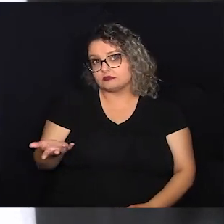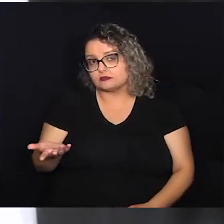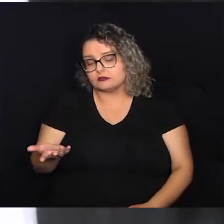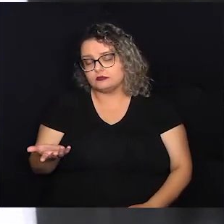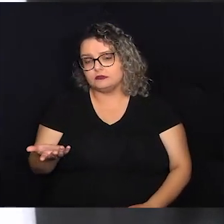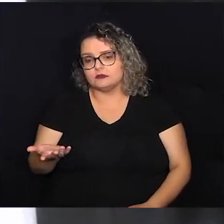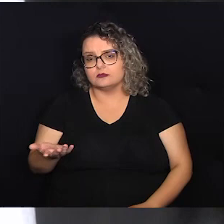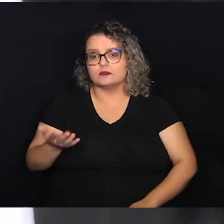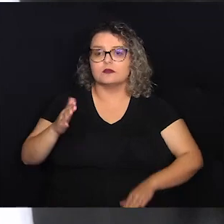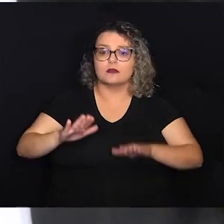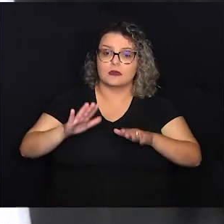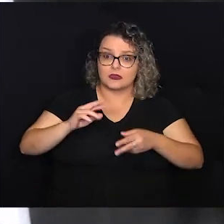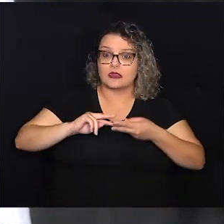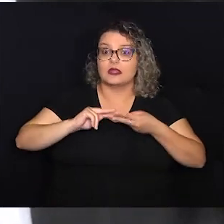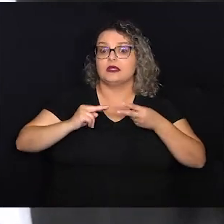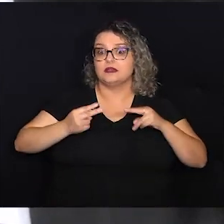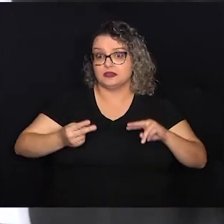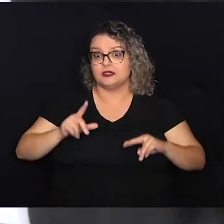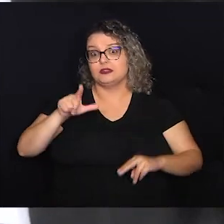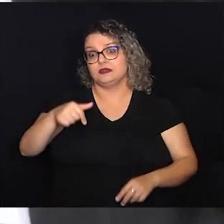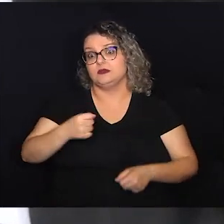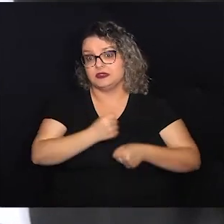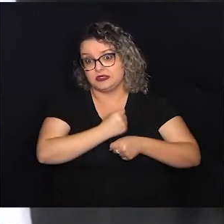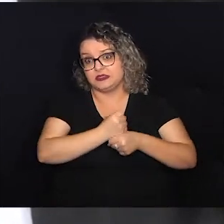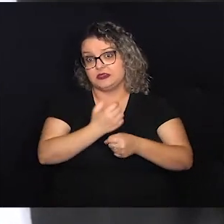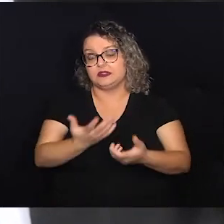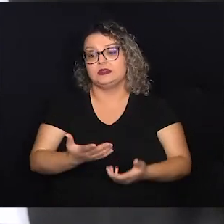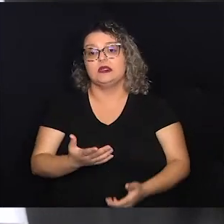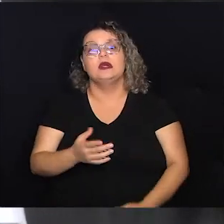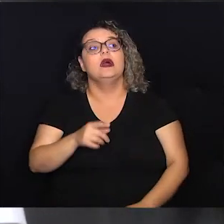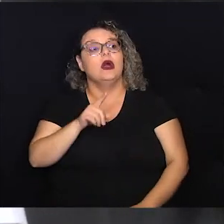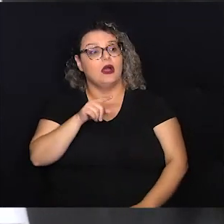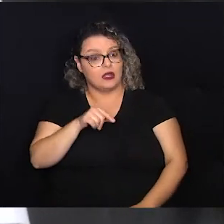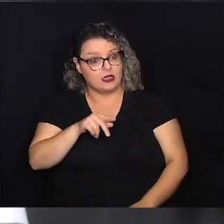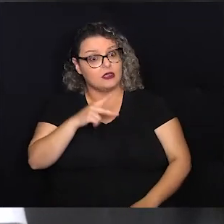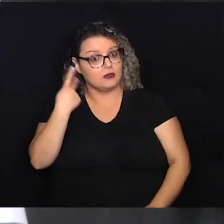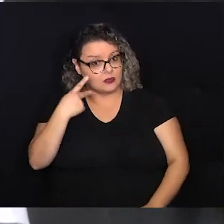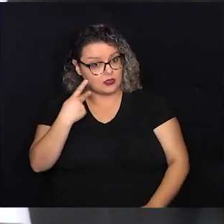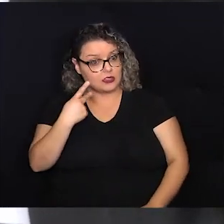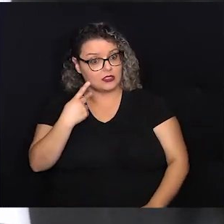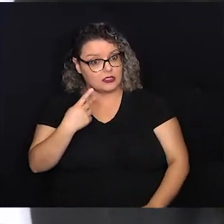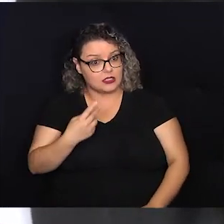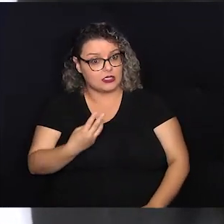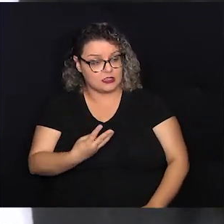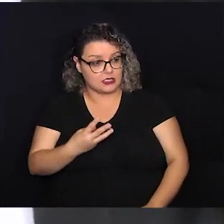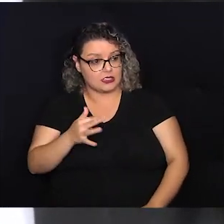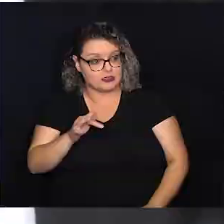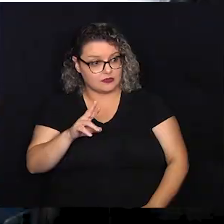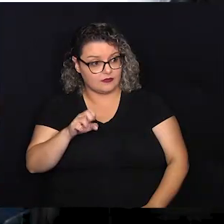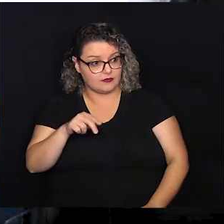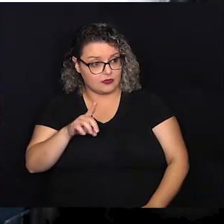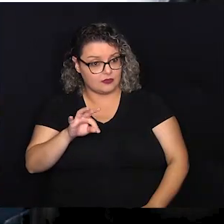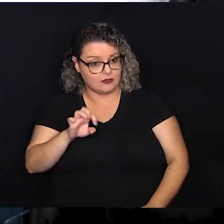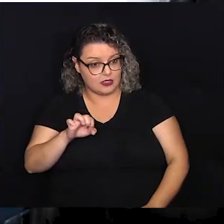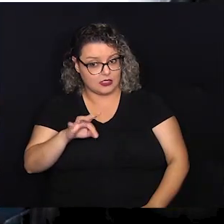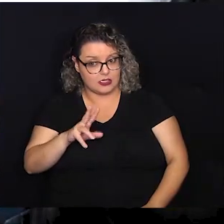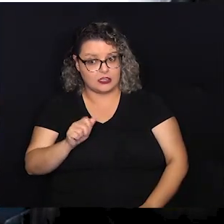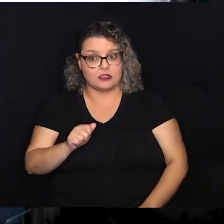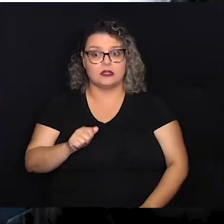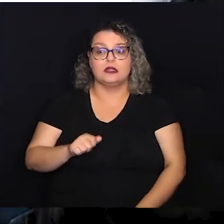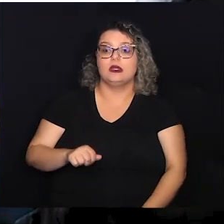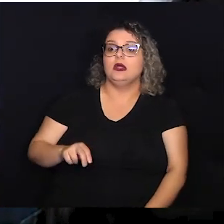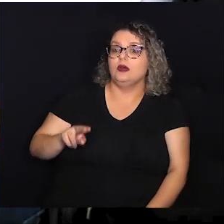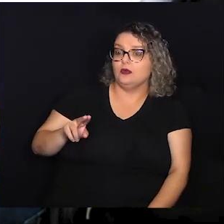um político lá, talvez essa seja a genética agora, depois de tanto tempo. Ah, ele era político lá em Três